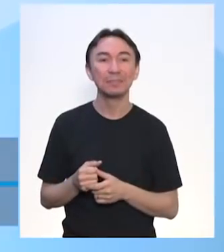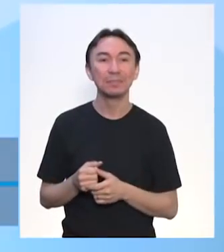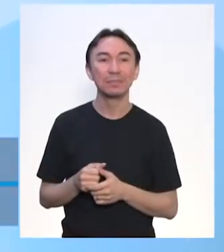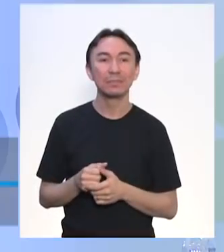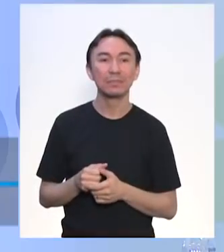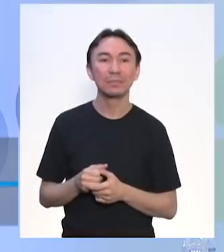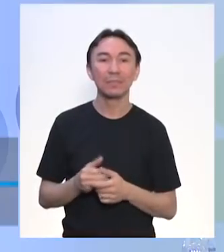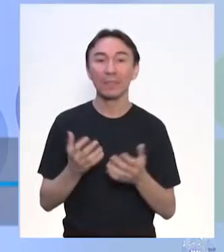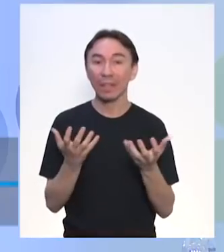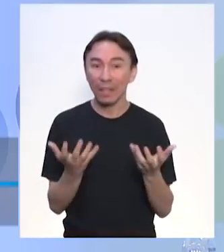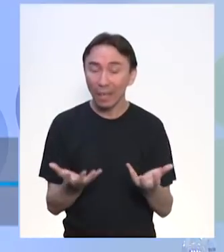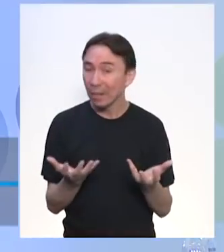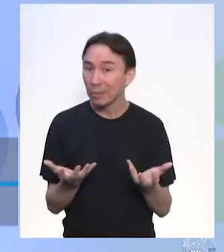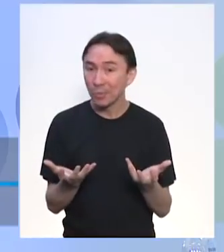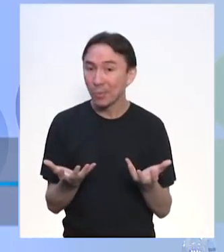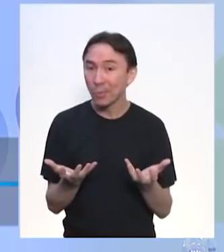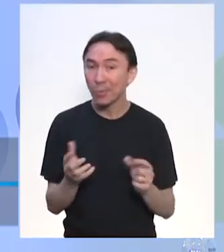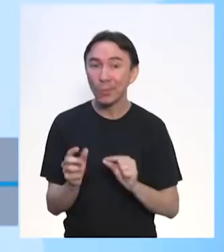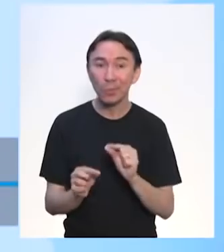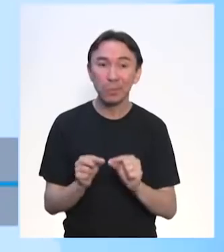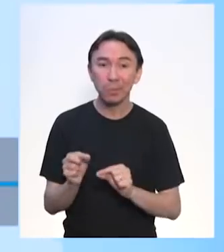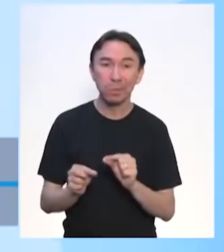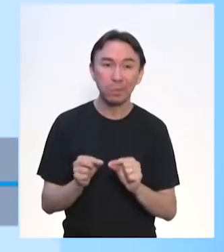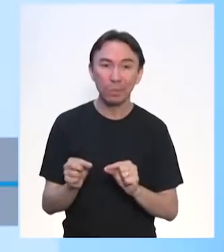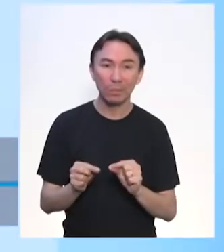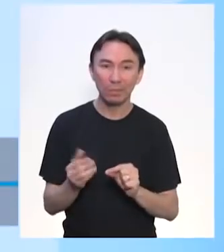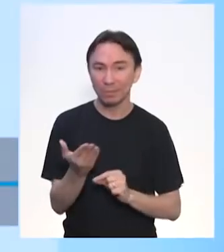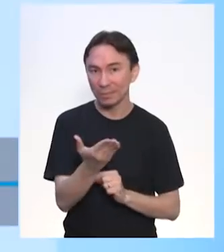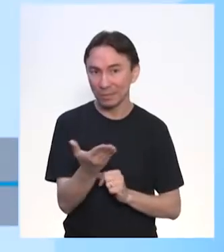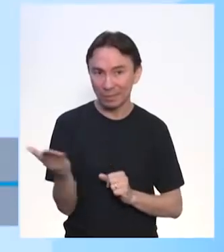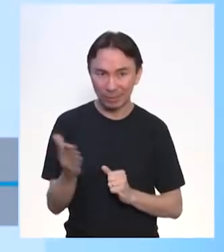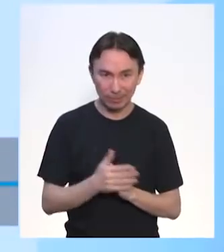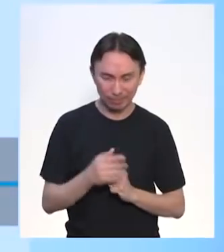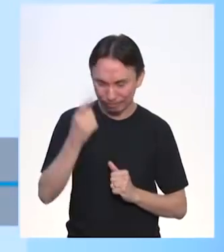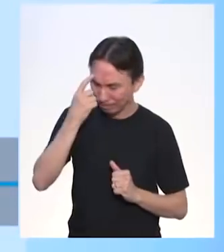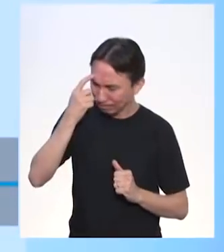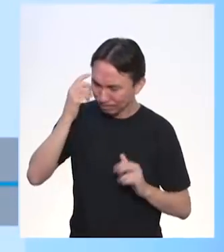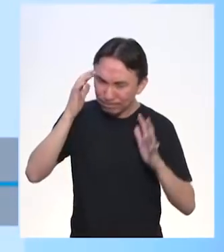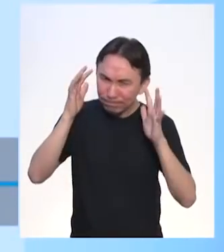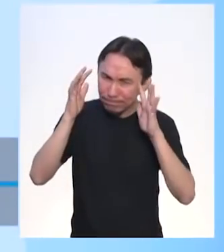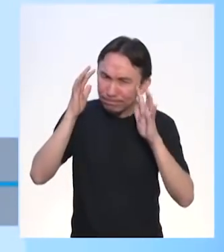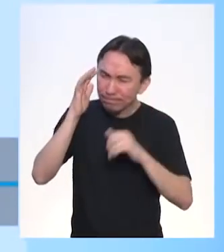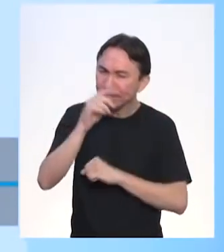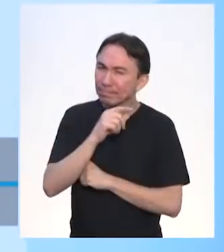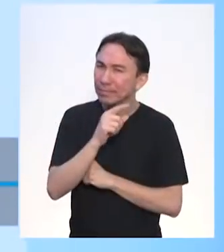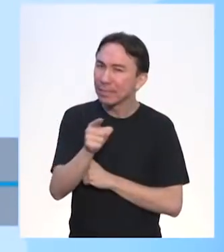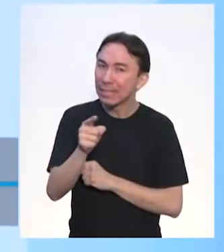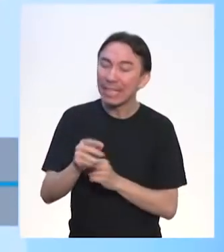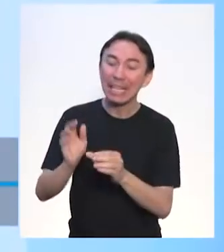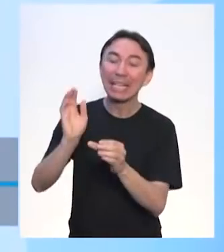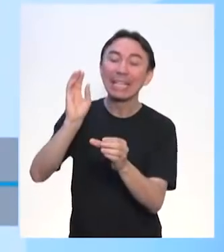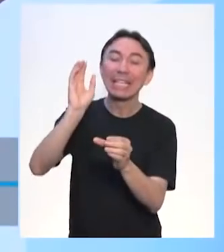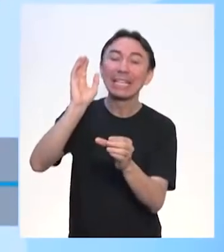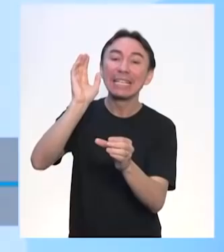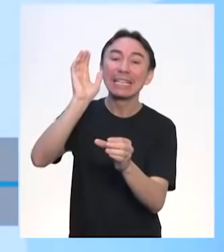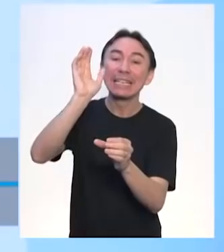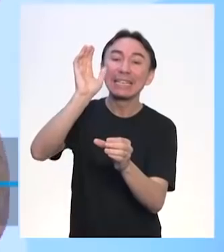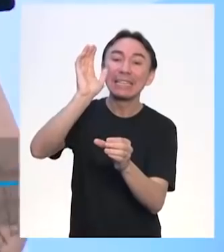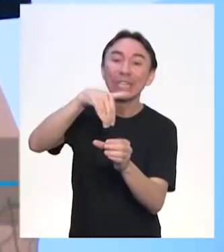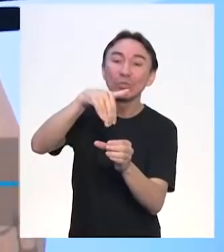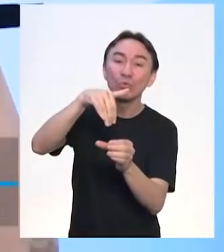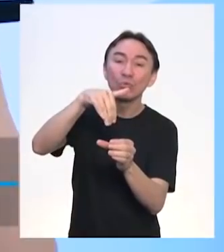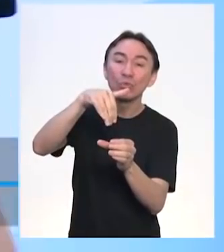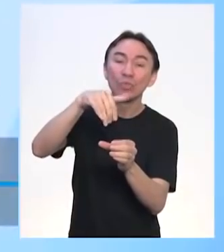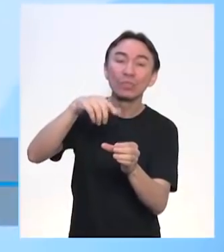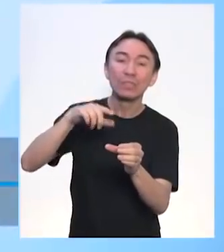Eu queria que vocês pensassem o que será que tem dentro dessa caixinha, só que, claro, vocês não vão assim